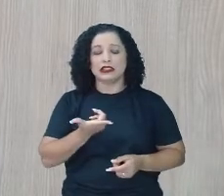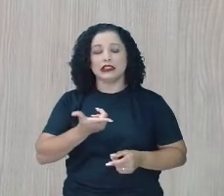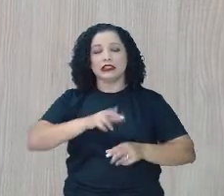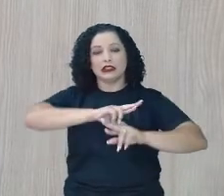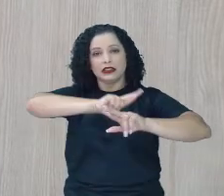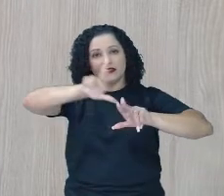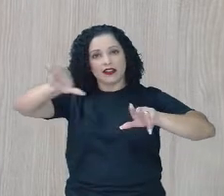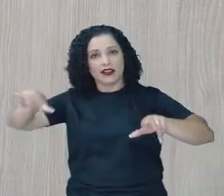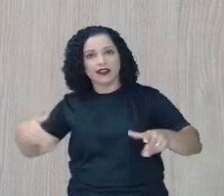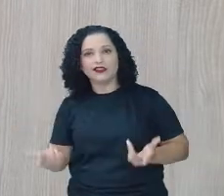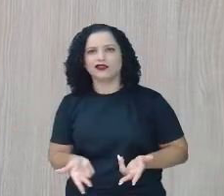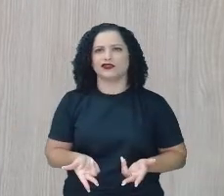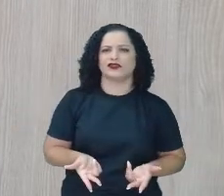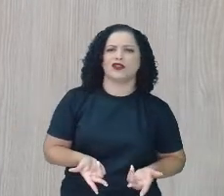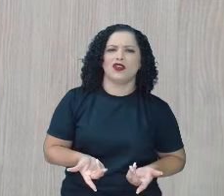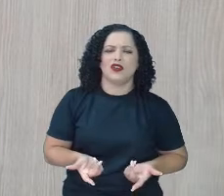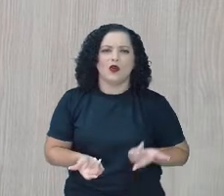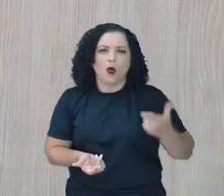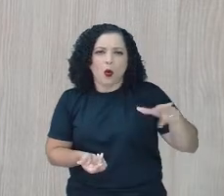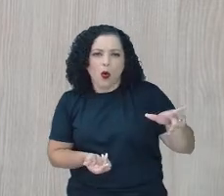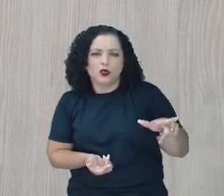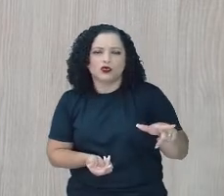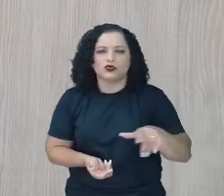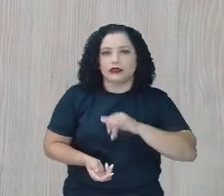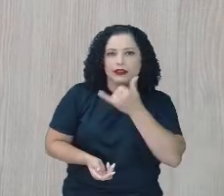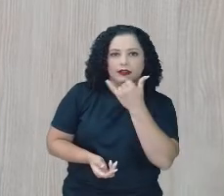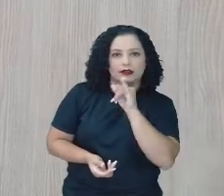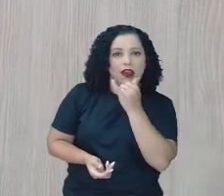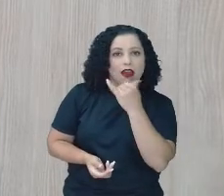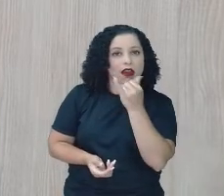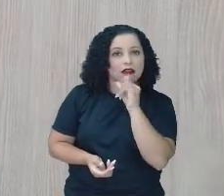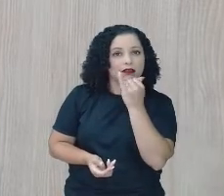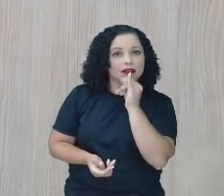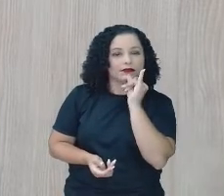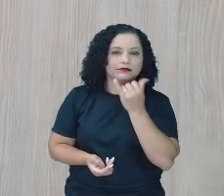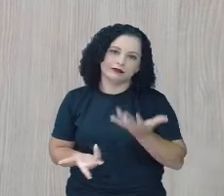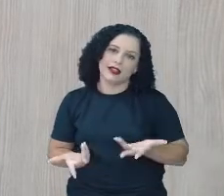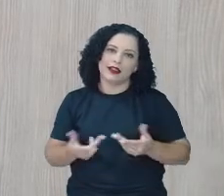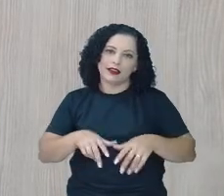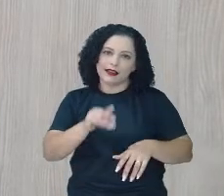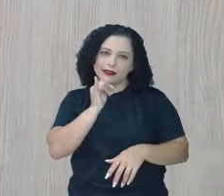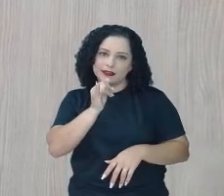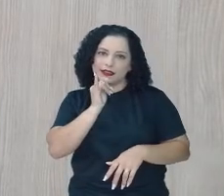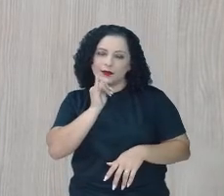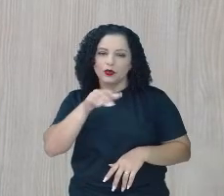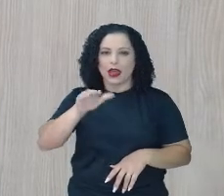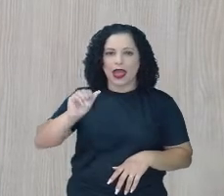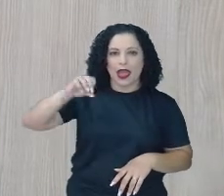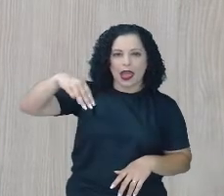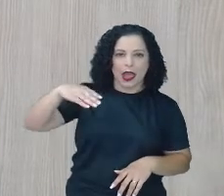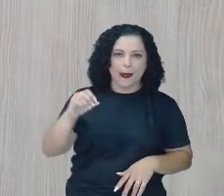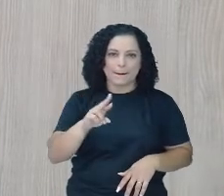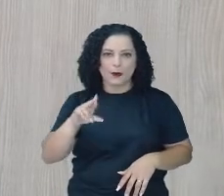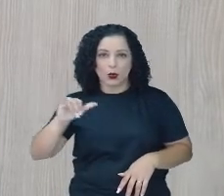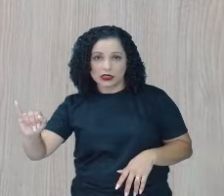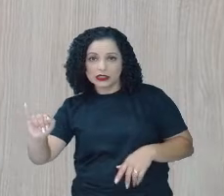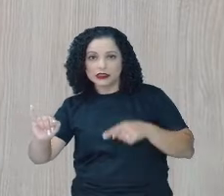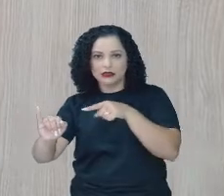com I, por exemplo, em italiano. Né? Amore, plural é com I. Ou